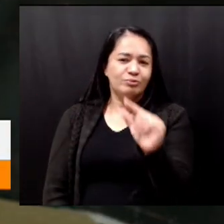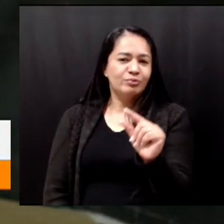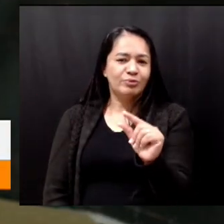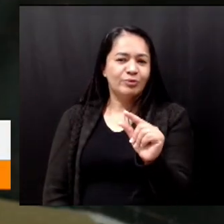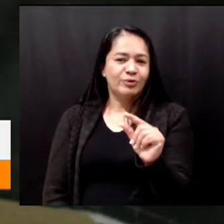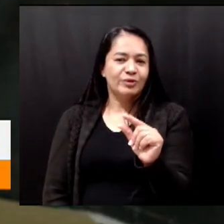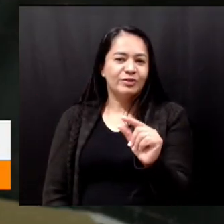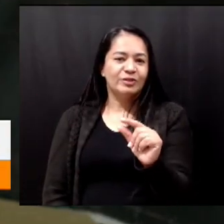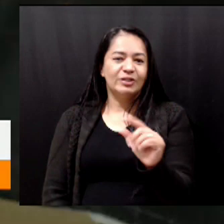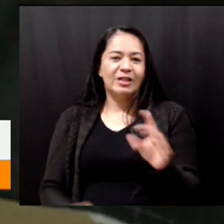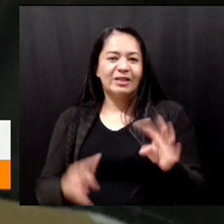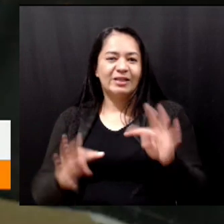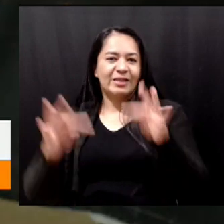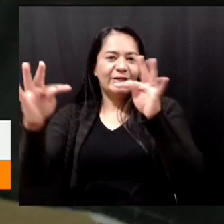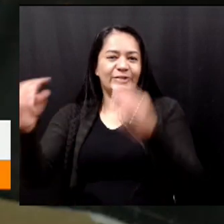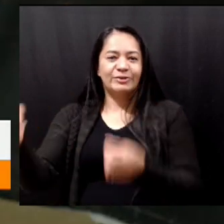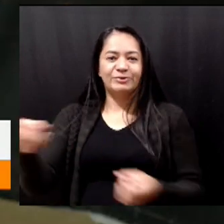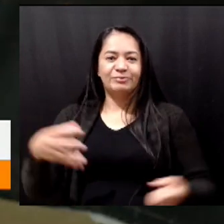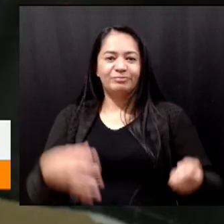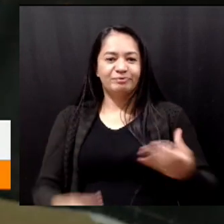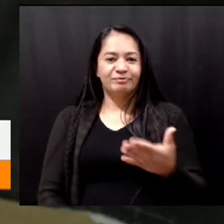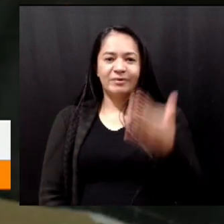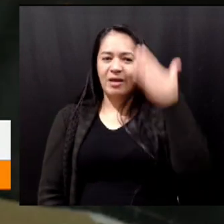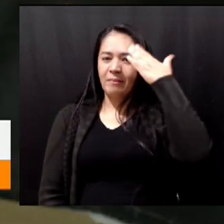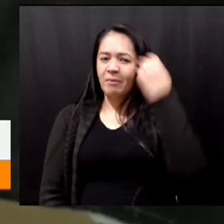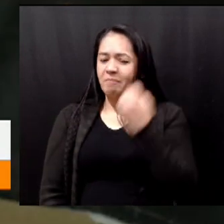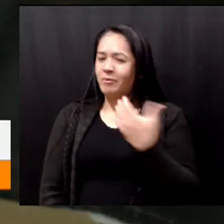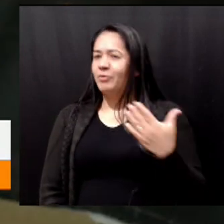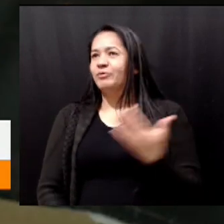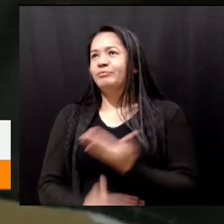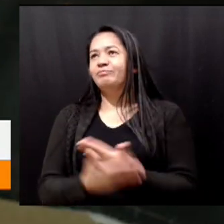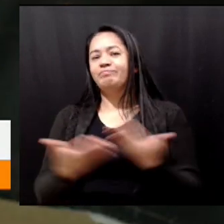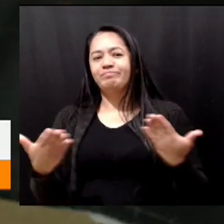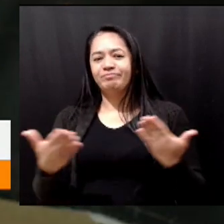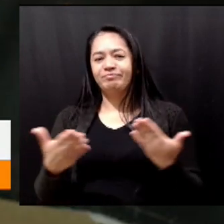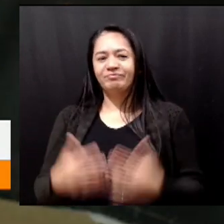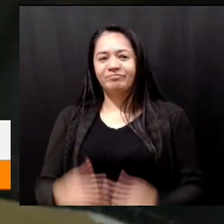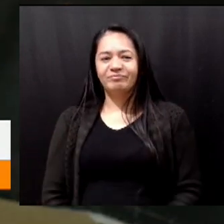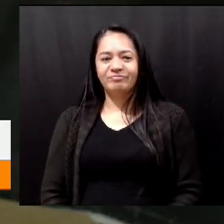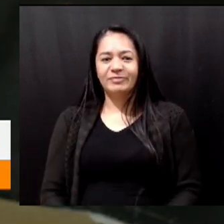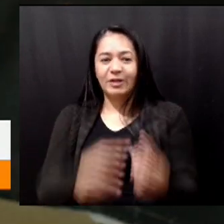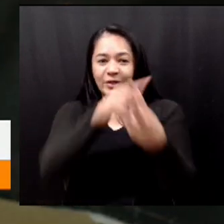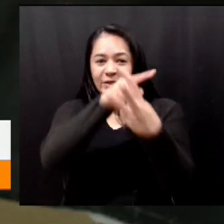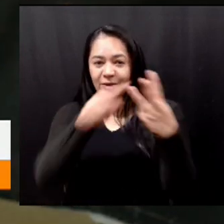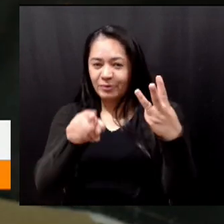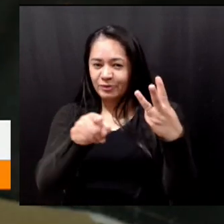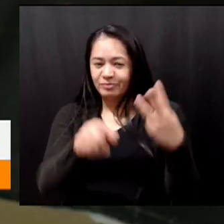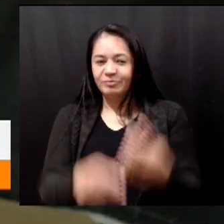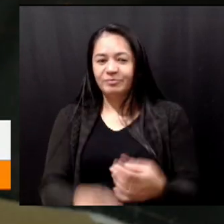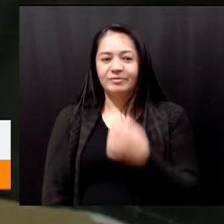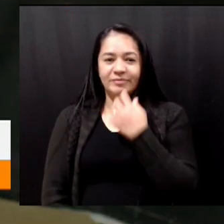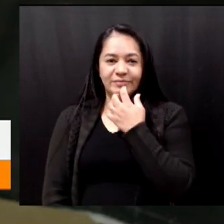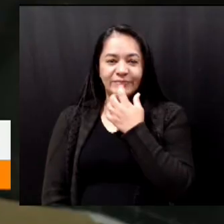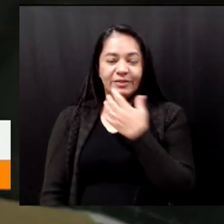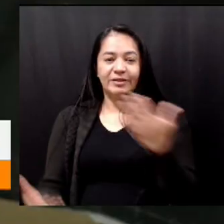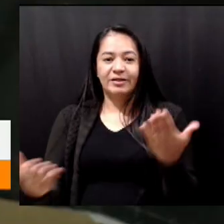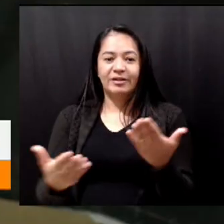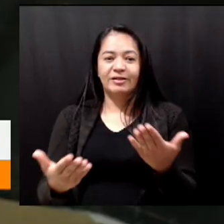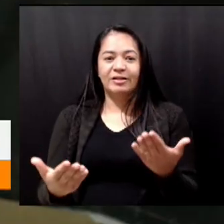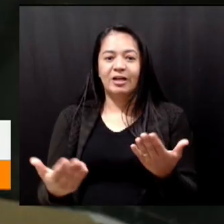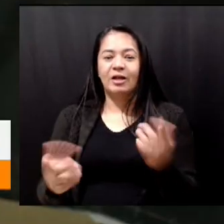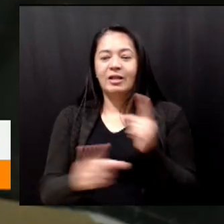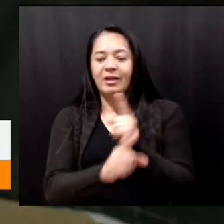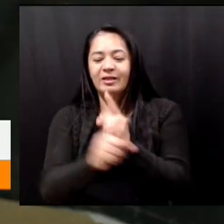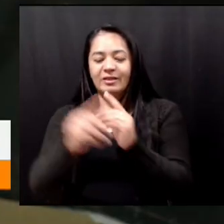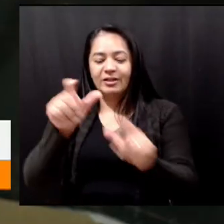e inovação, sabe? É bom demais. Então fica aí os 3 pontinhos para você, tá? Então agora 8h51, a gente atende os nossos telespectadores, o